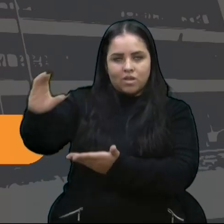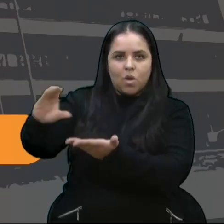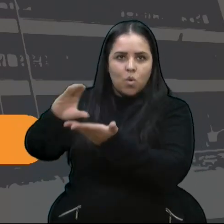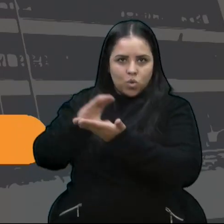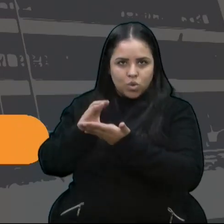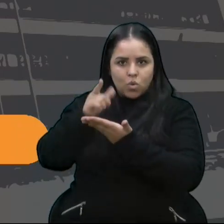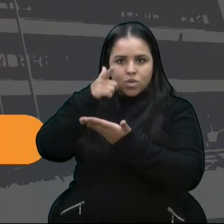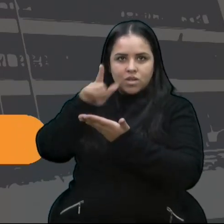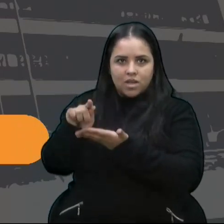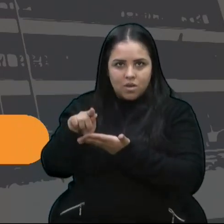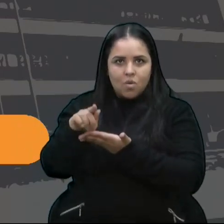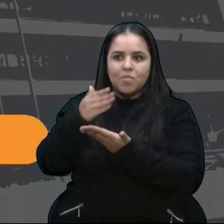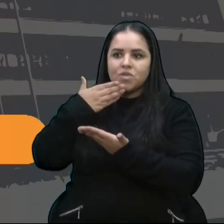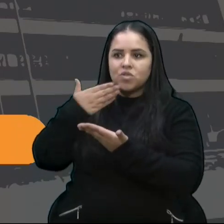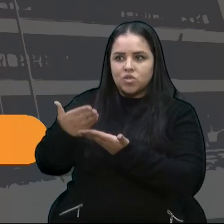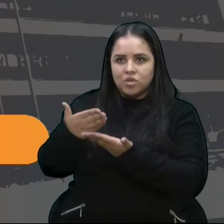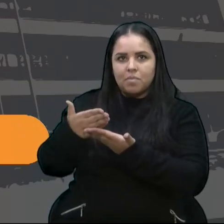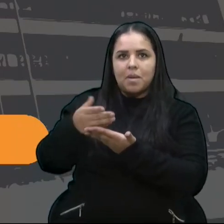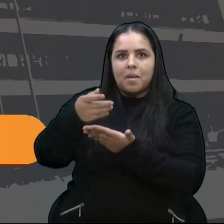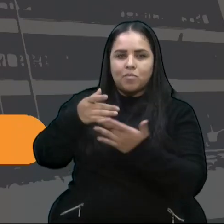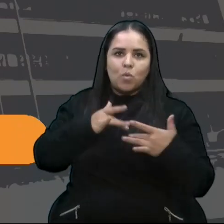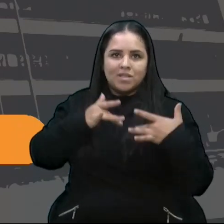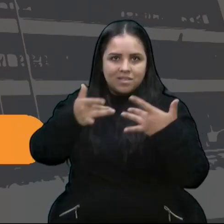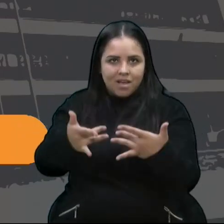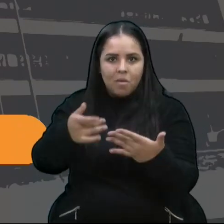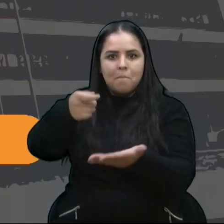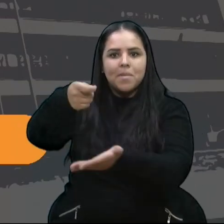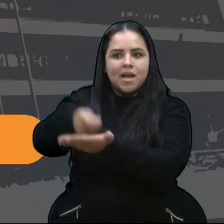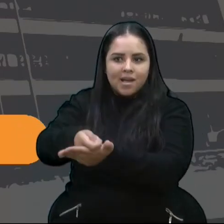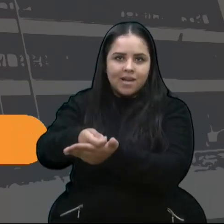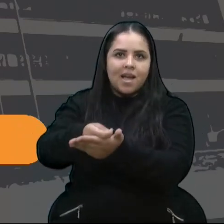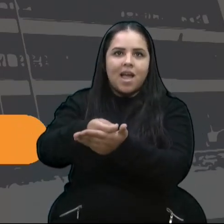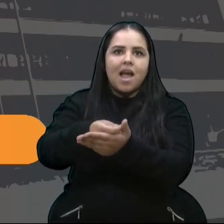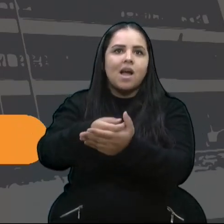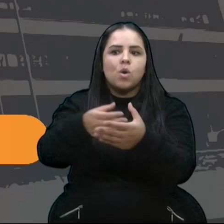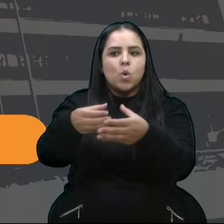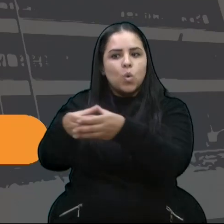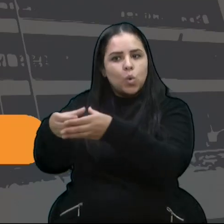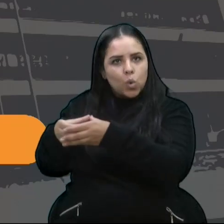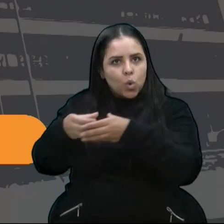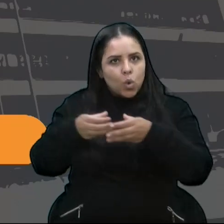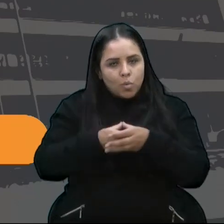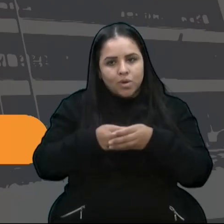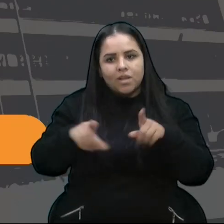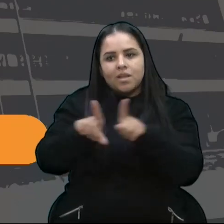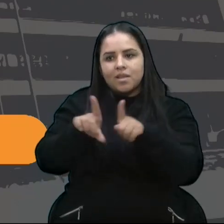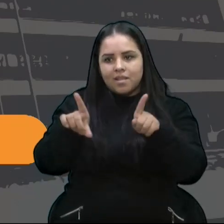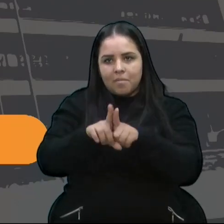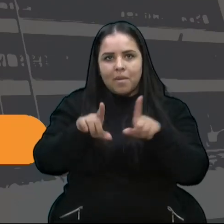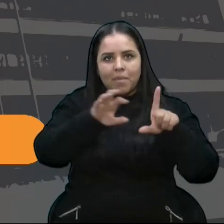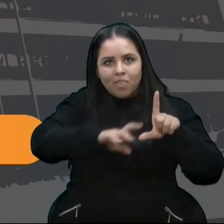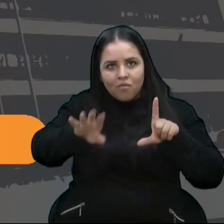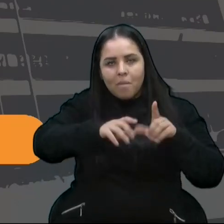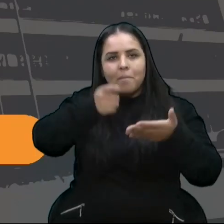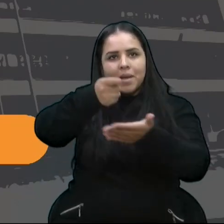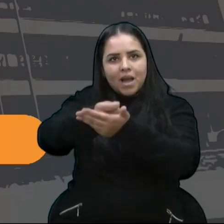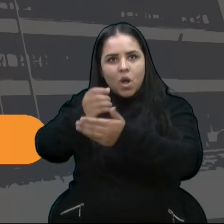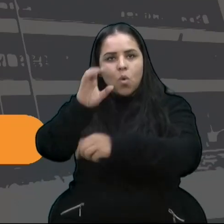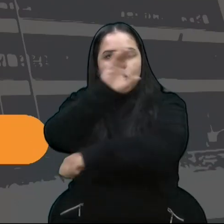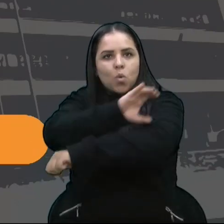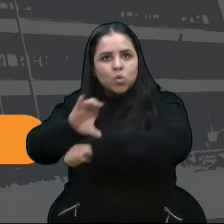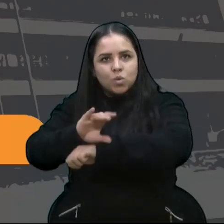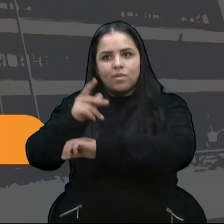necessários para pagar a equipe, para pagar a plataforma que a gente utilizou para dar os cursos para eles. Então, a